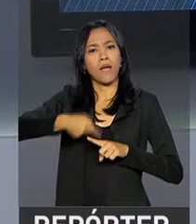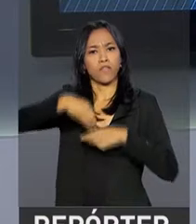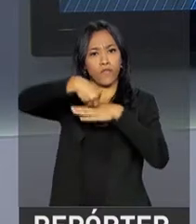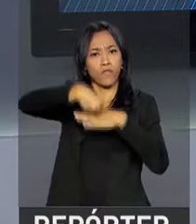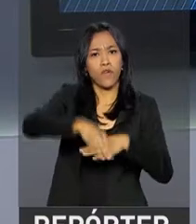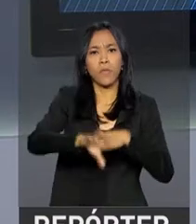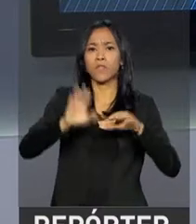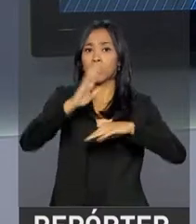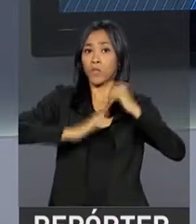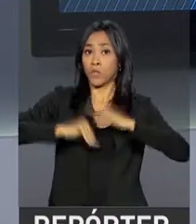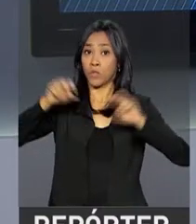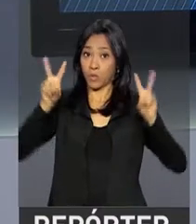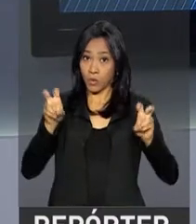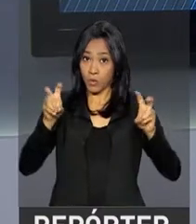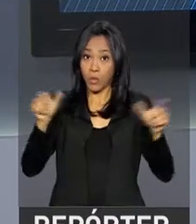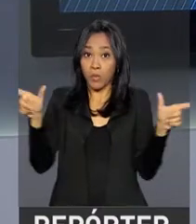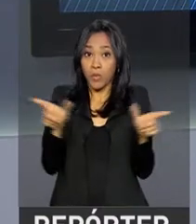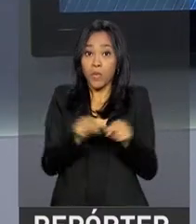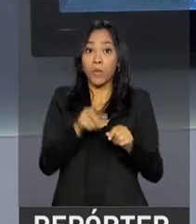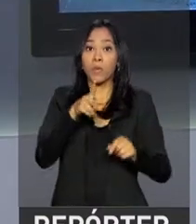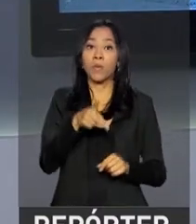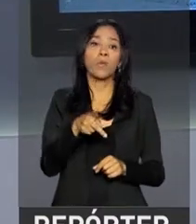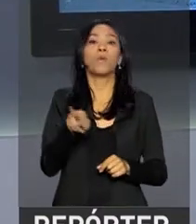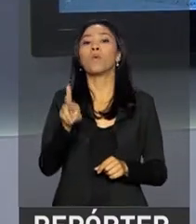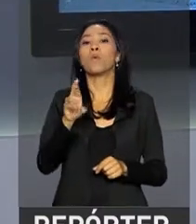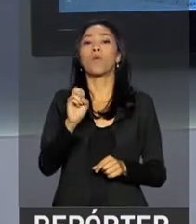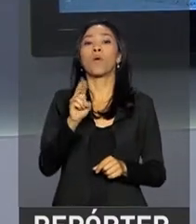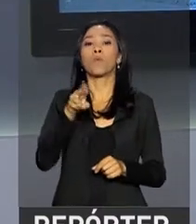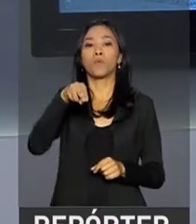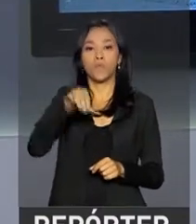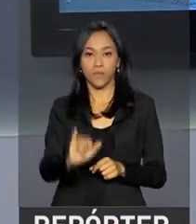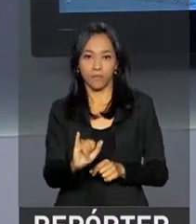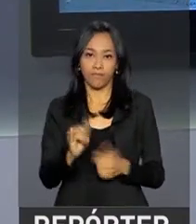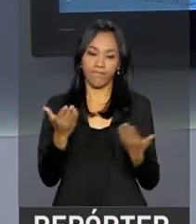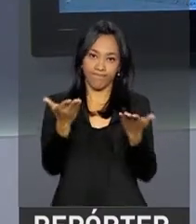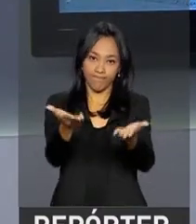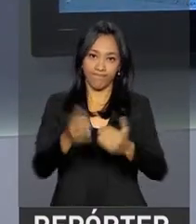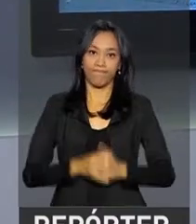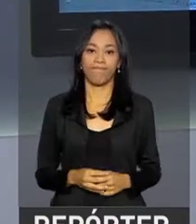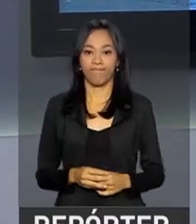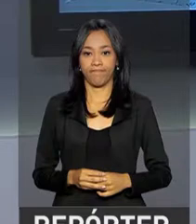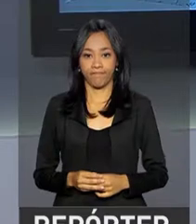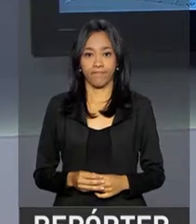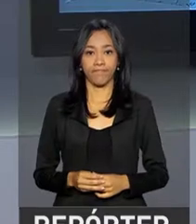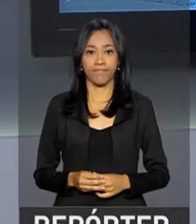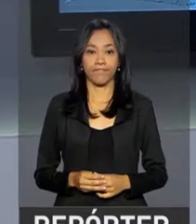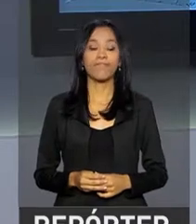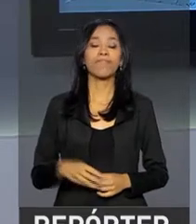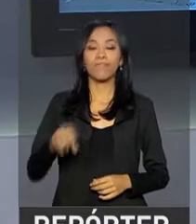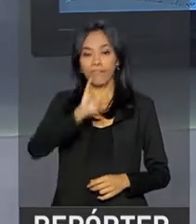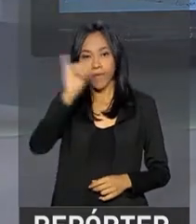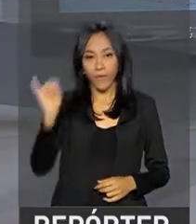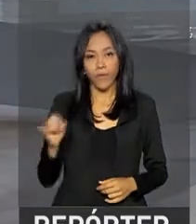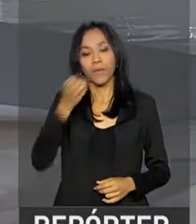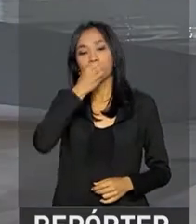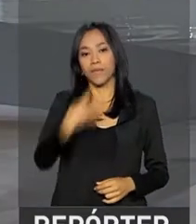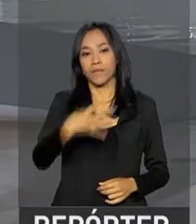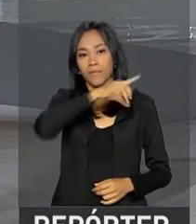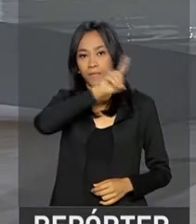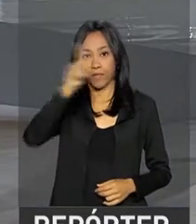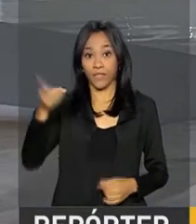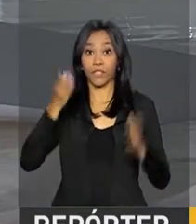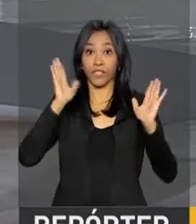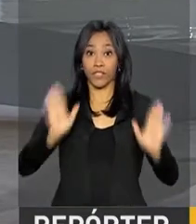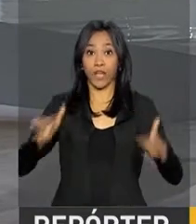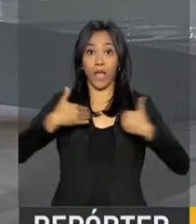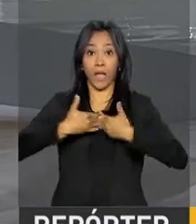do programa Universidade para Todos, o ProUni. Olá, Cleide. Olá, Thaísa, bom dia. Está